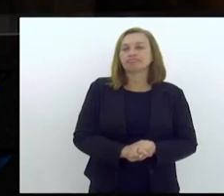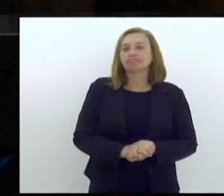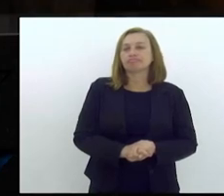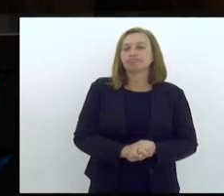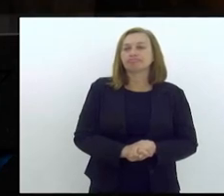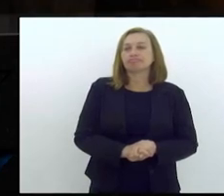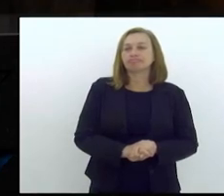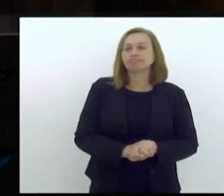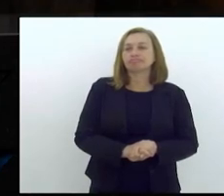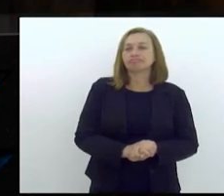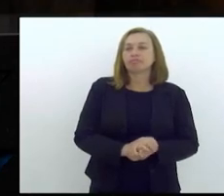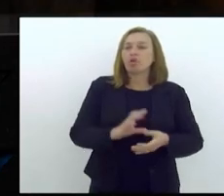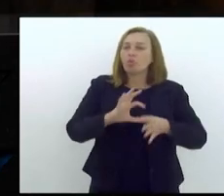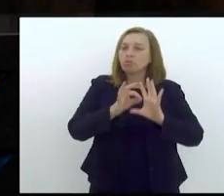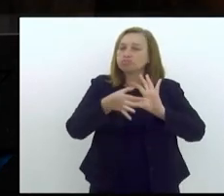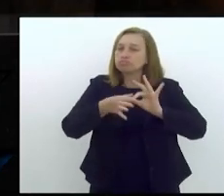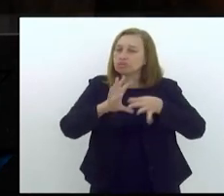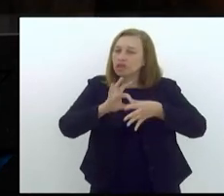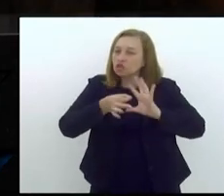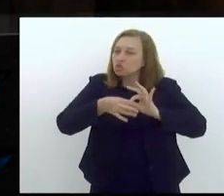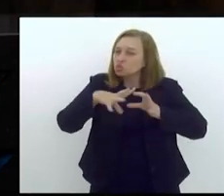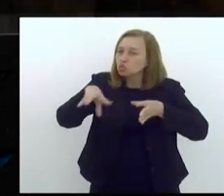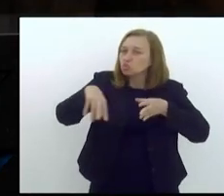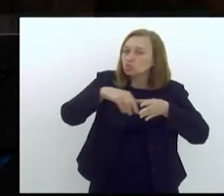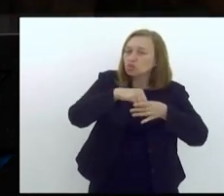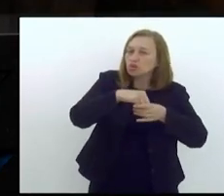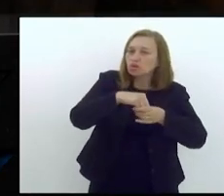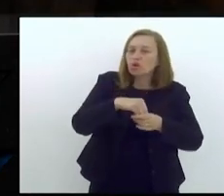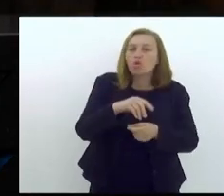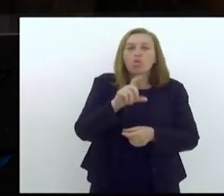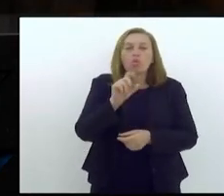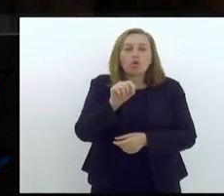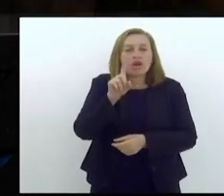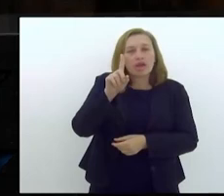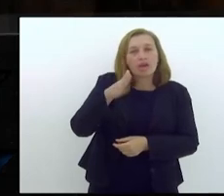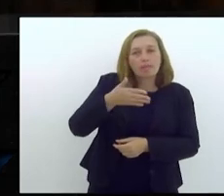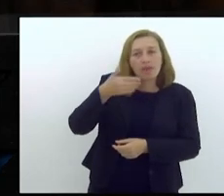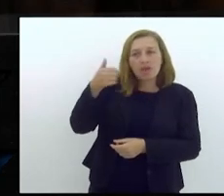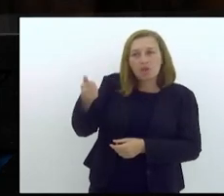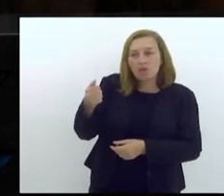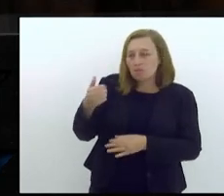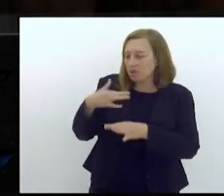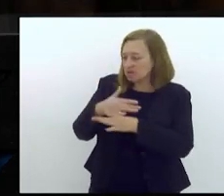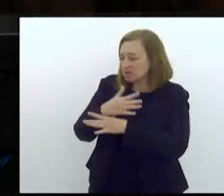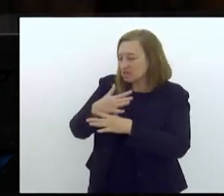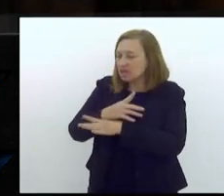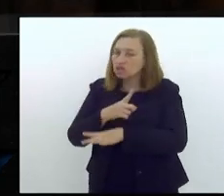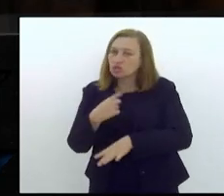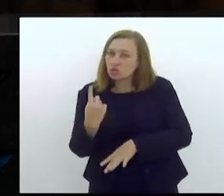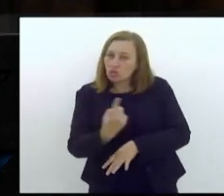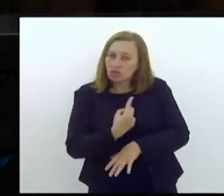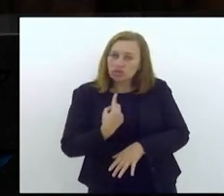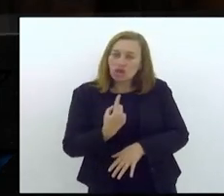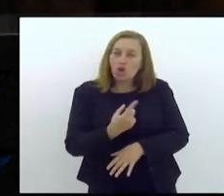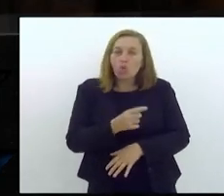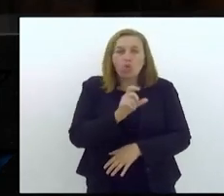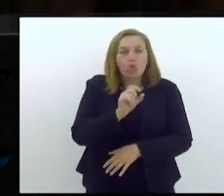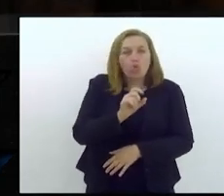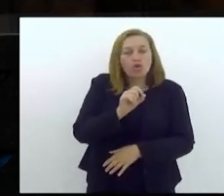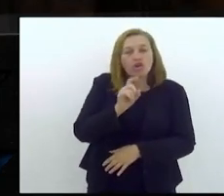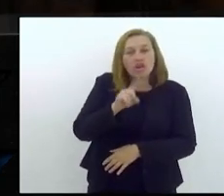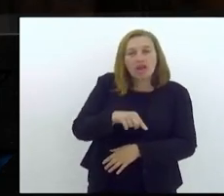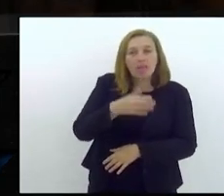dentro desse contexto o que que é melhor para nossa cidade o que que é